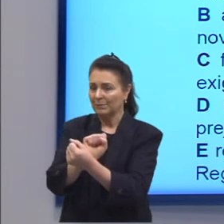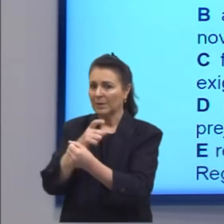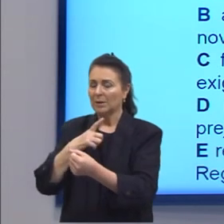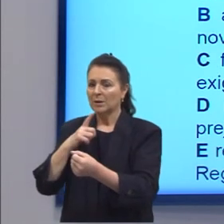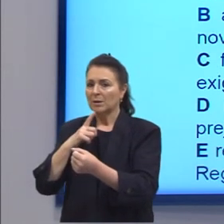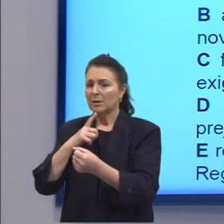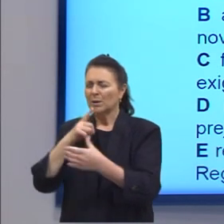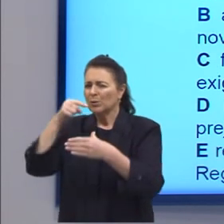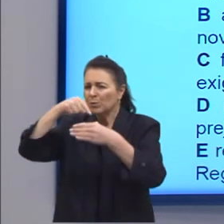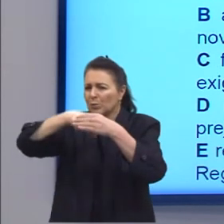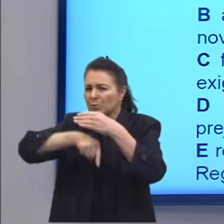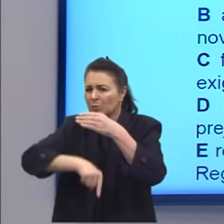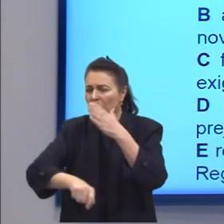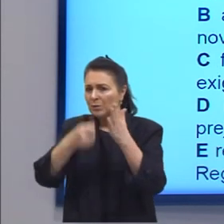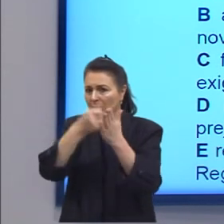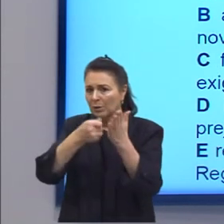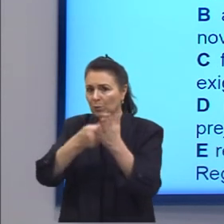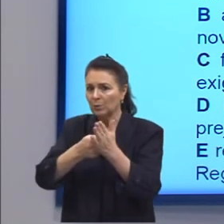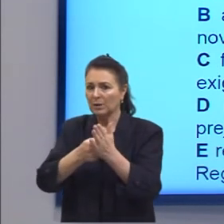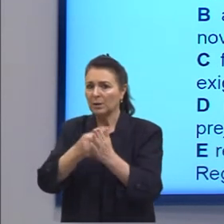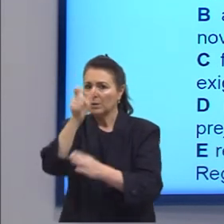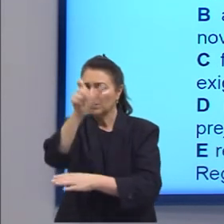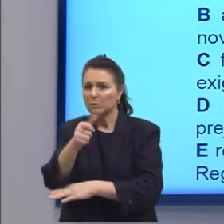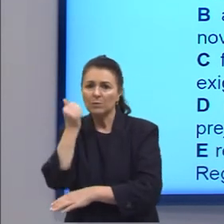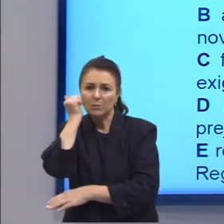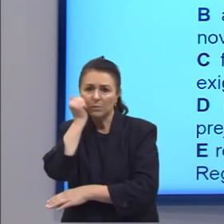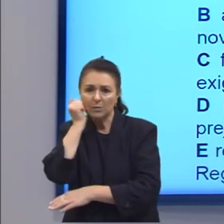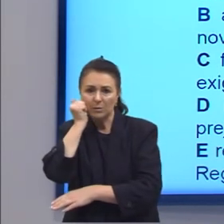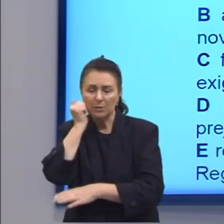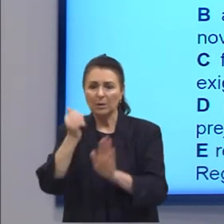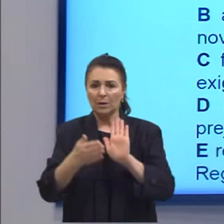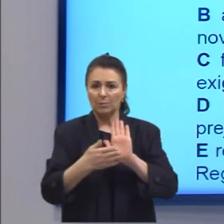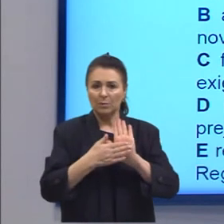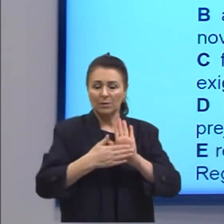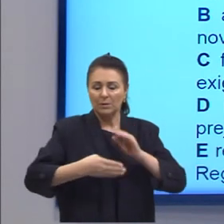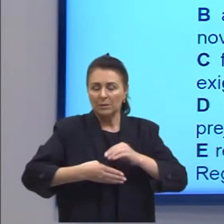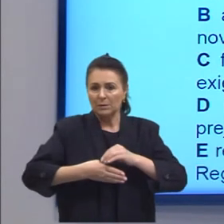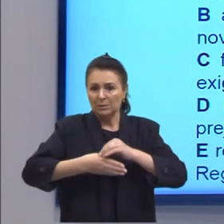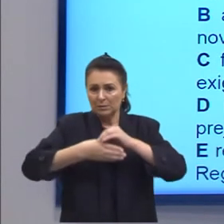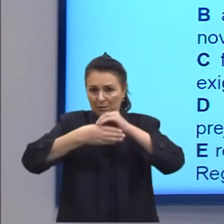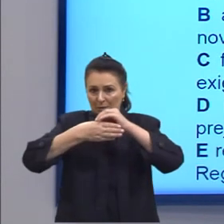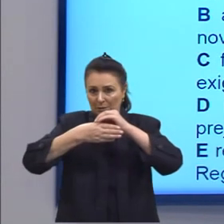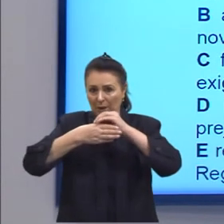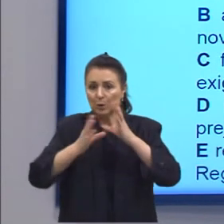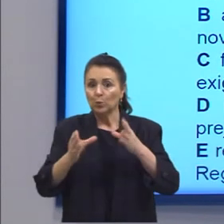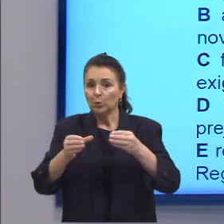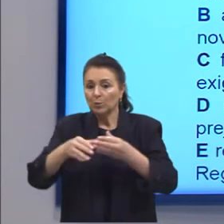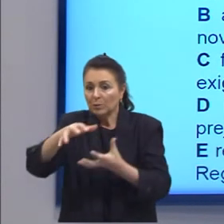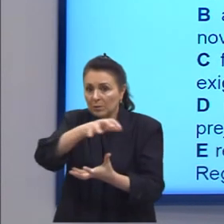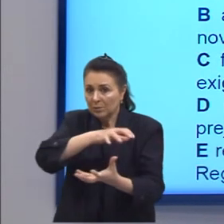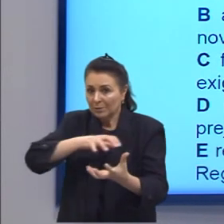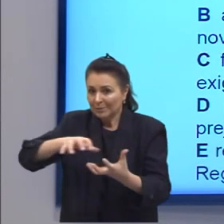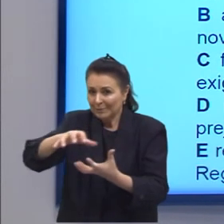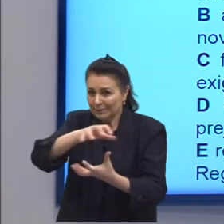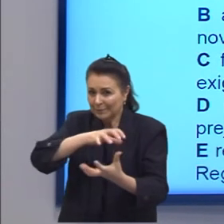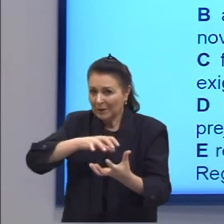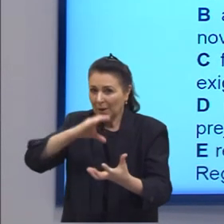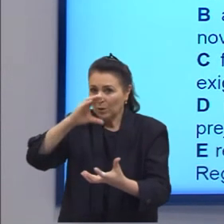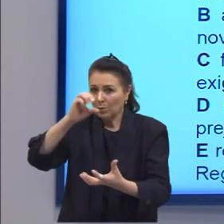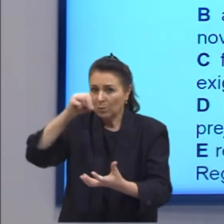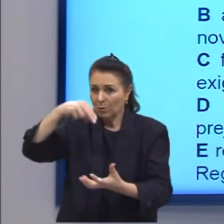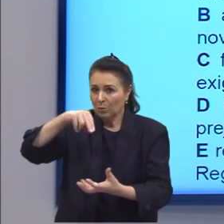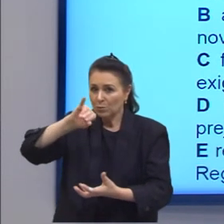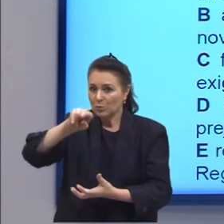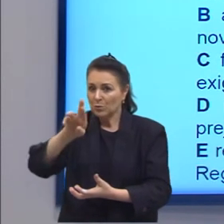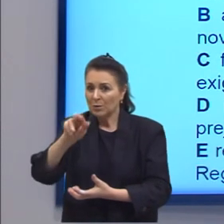radicalismo da luta Negra noite e das propostas as lideranças populares da conjuração baiana né uma revolta que teve na